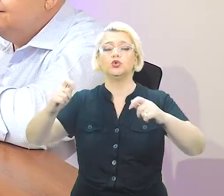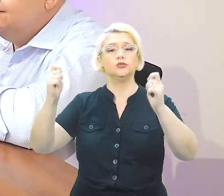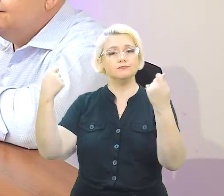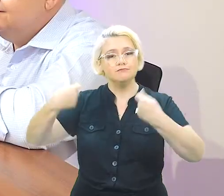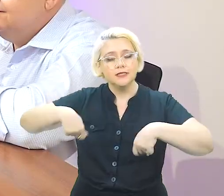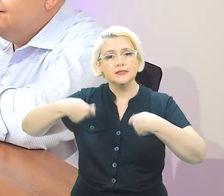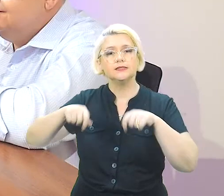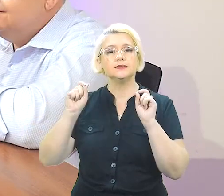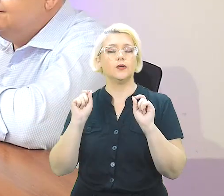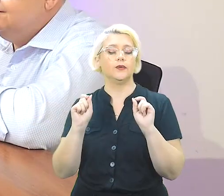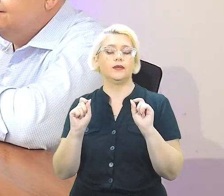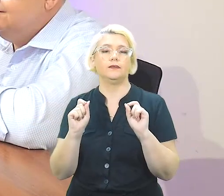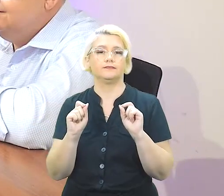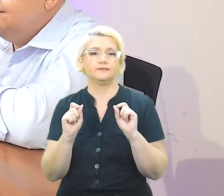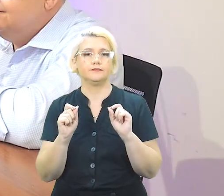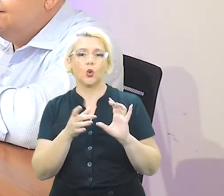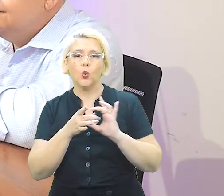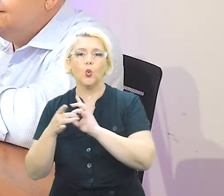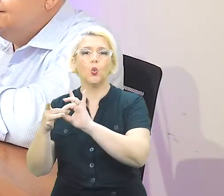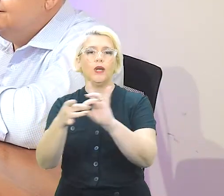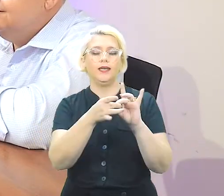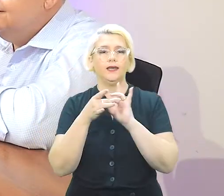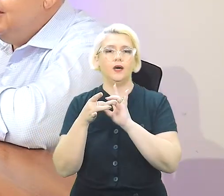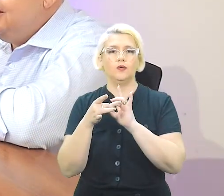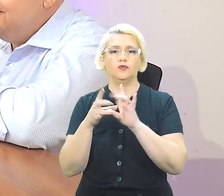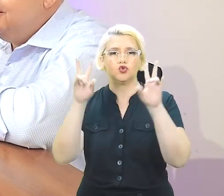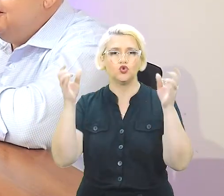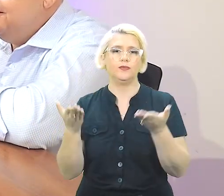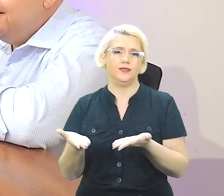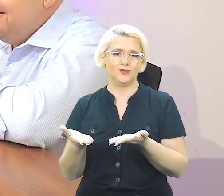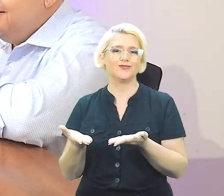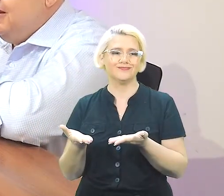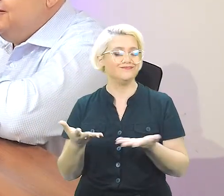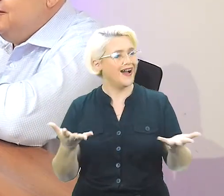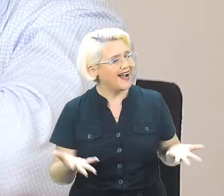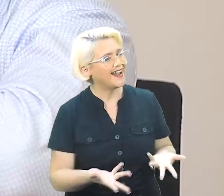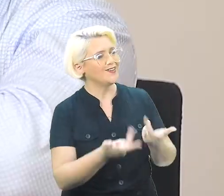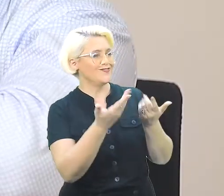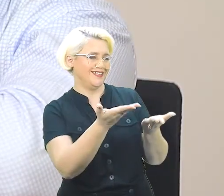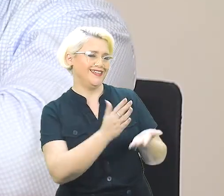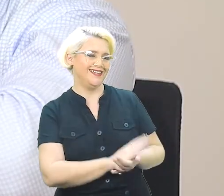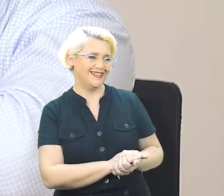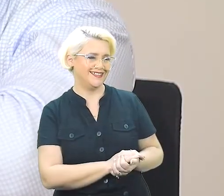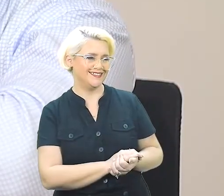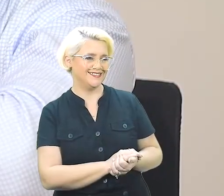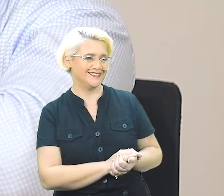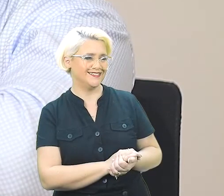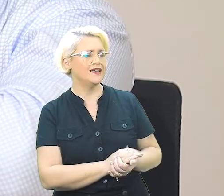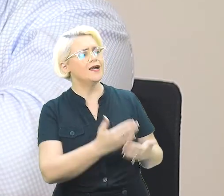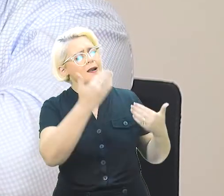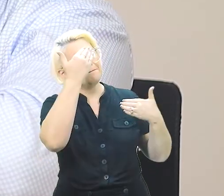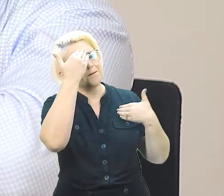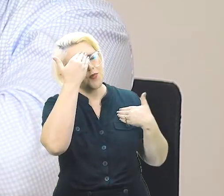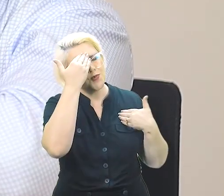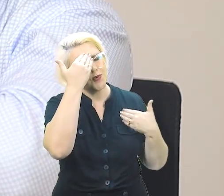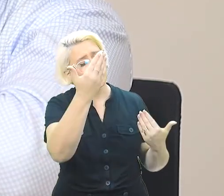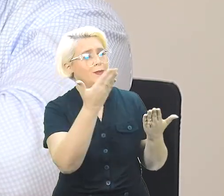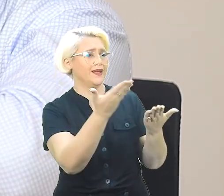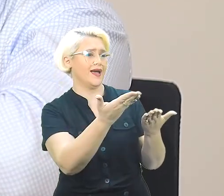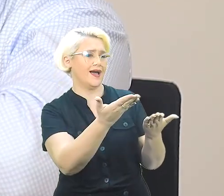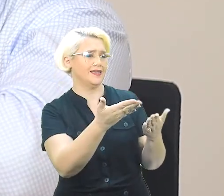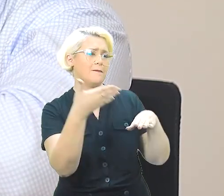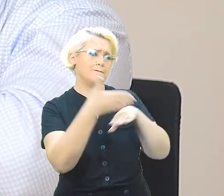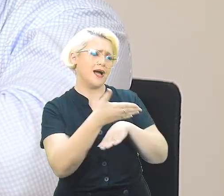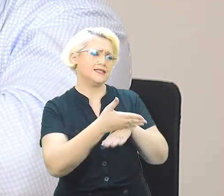que se unir nesse sentido. Maravilha. Maravilha. Professora, muito obrigado pela